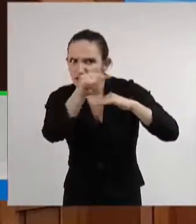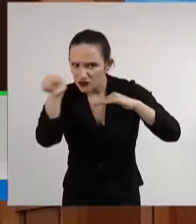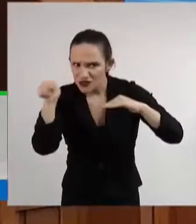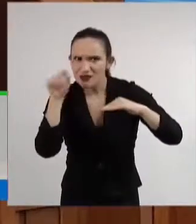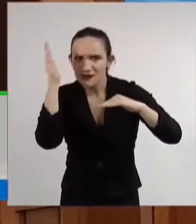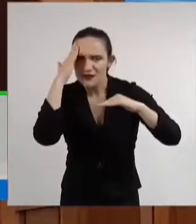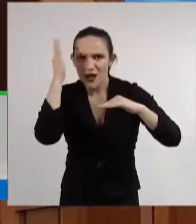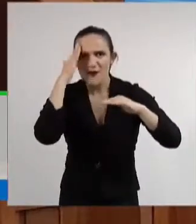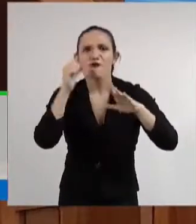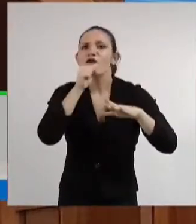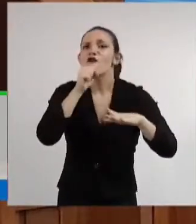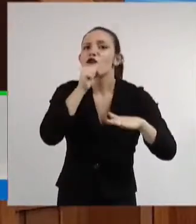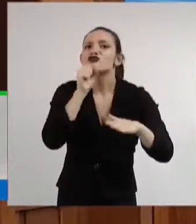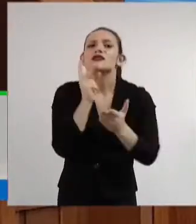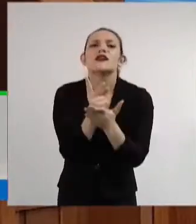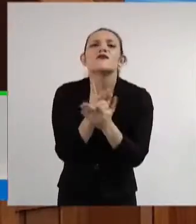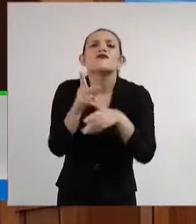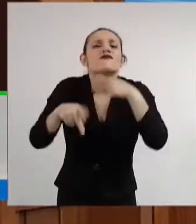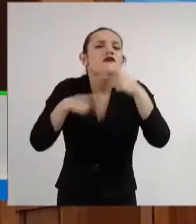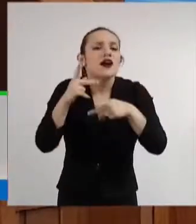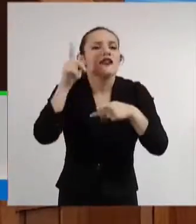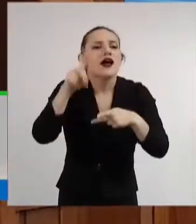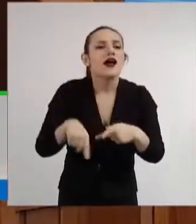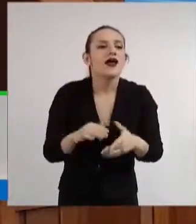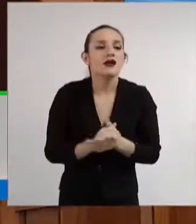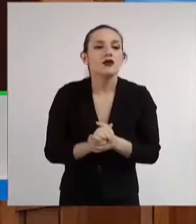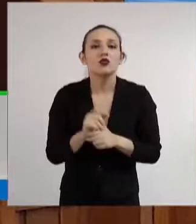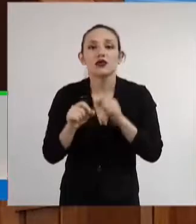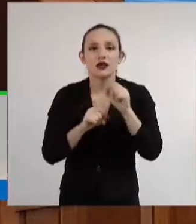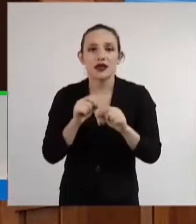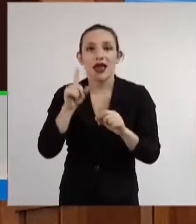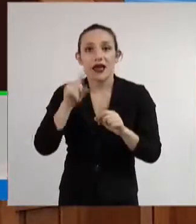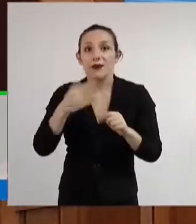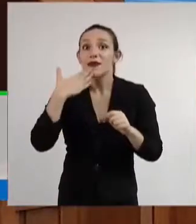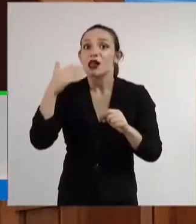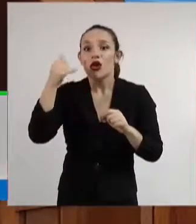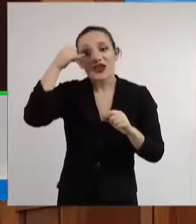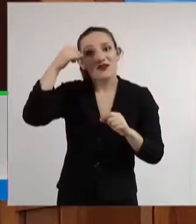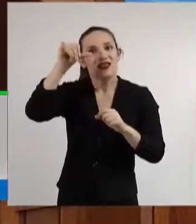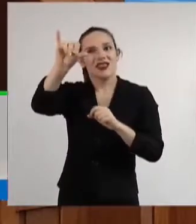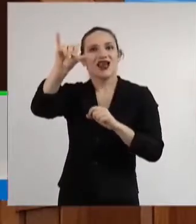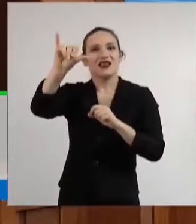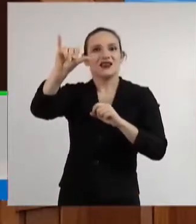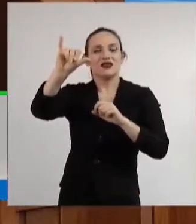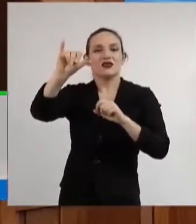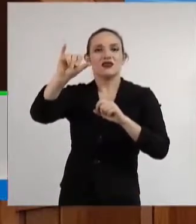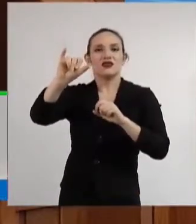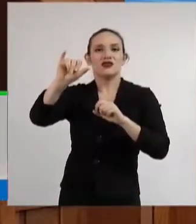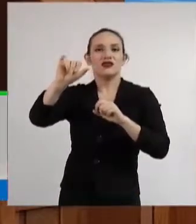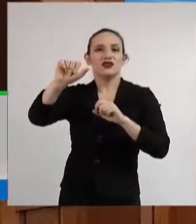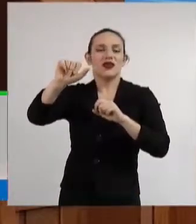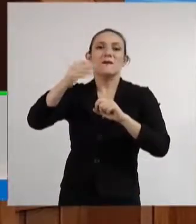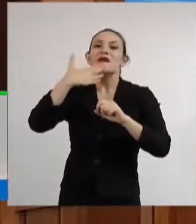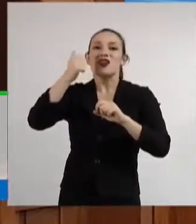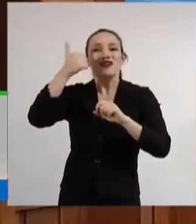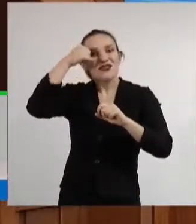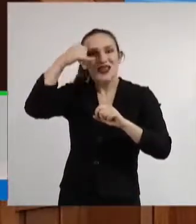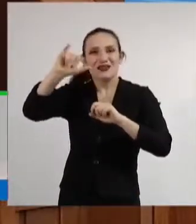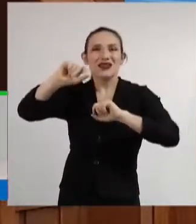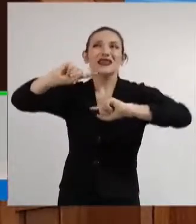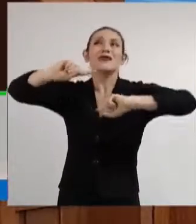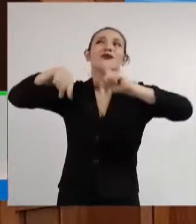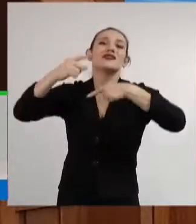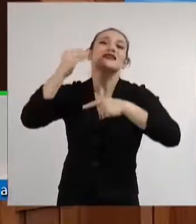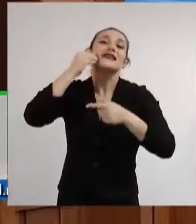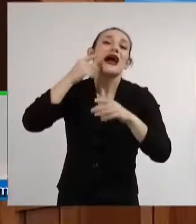nossos avós aquela palavra tão conhecida que é melhor prevenir do que remediar. E isso vale para todas as